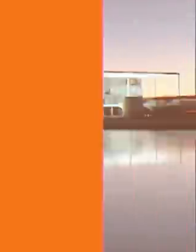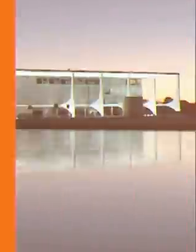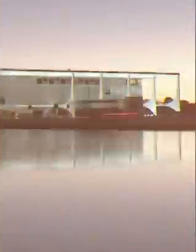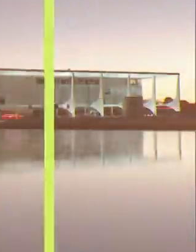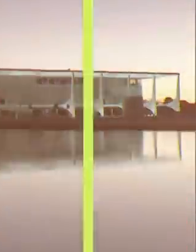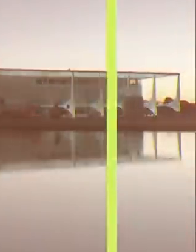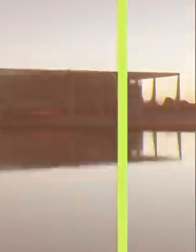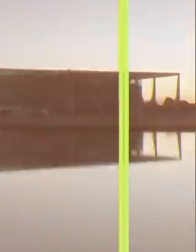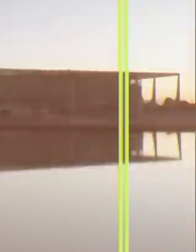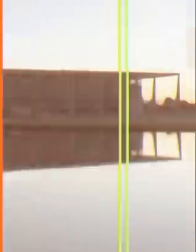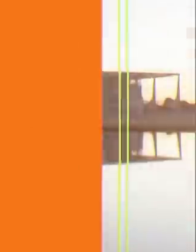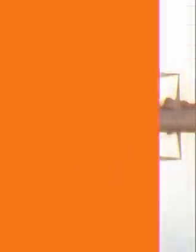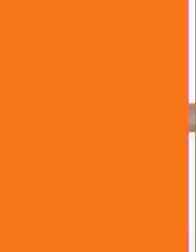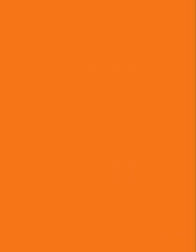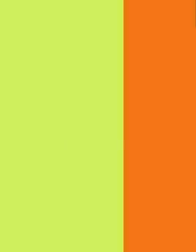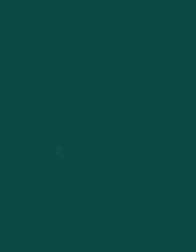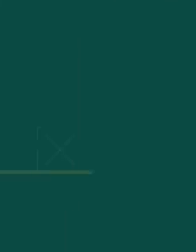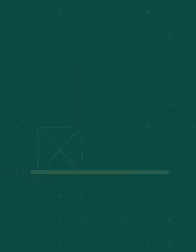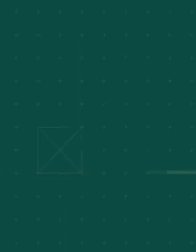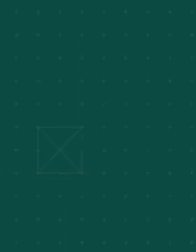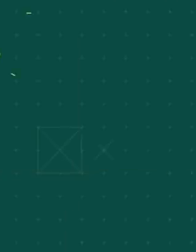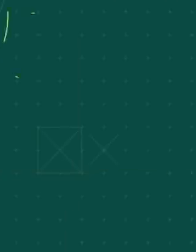E aí